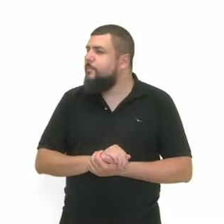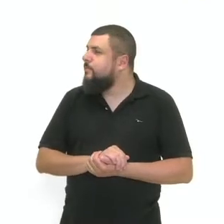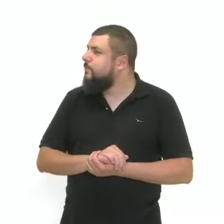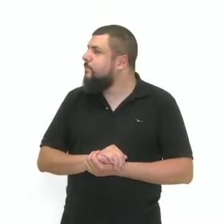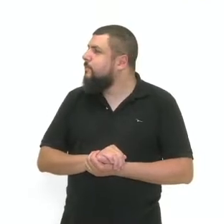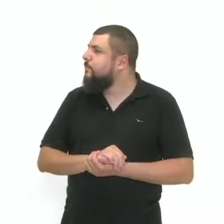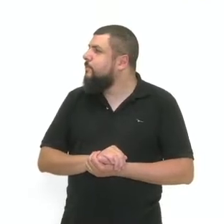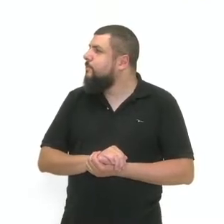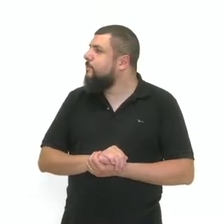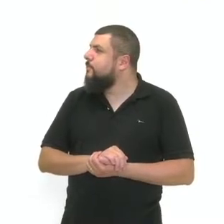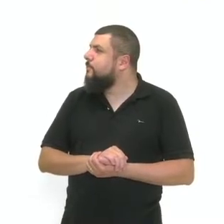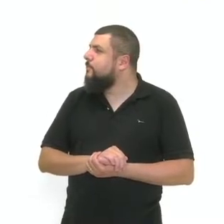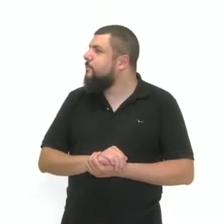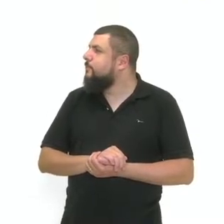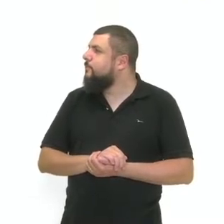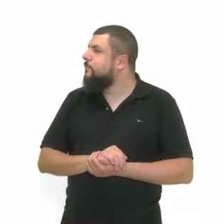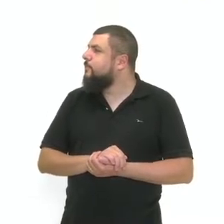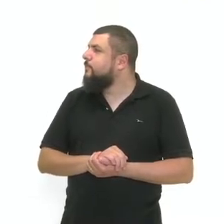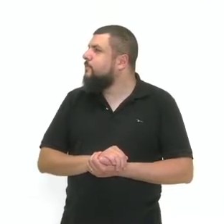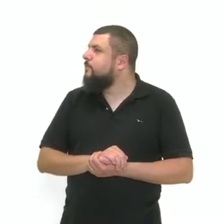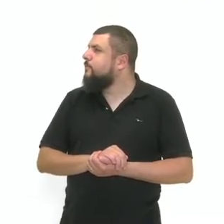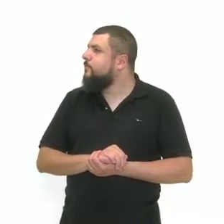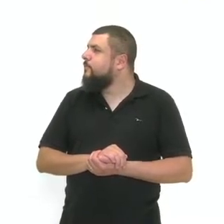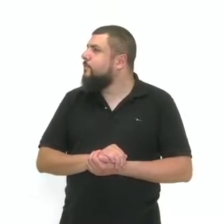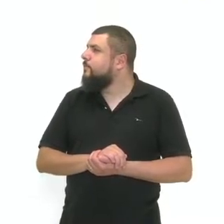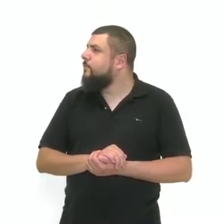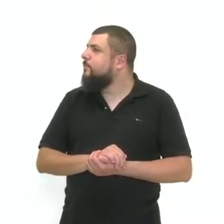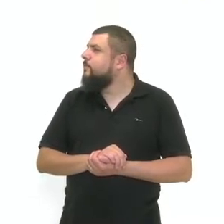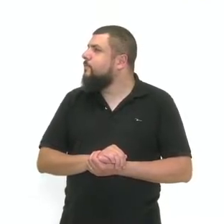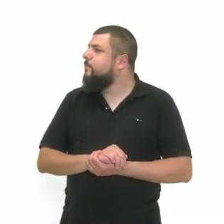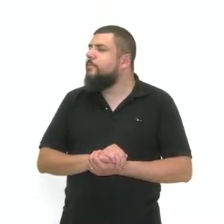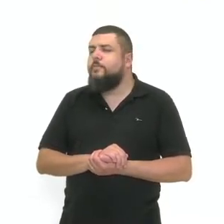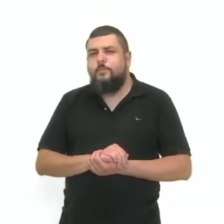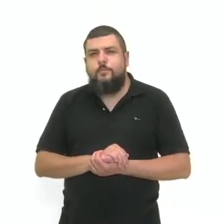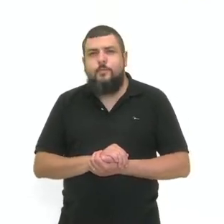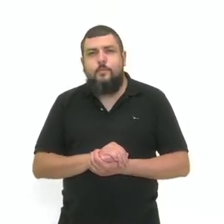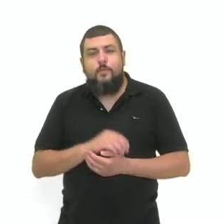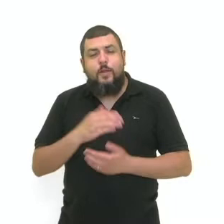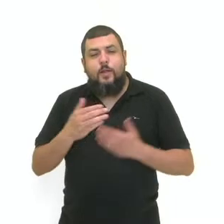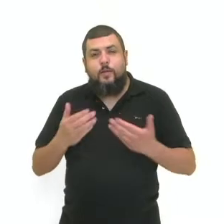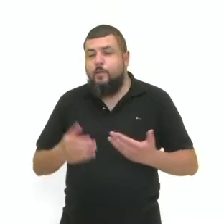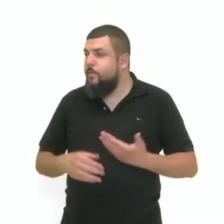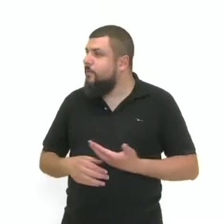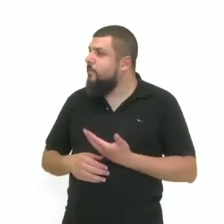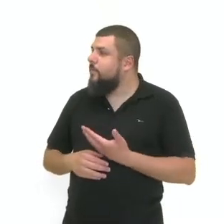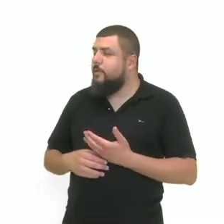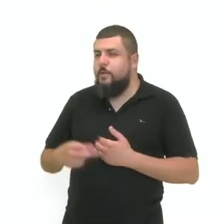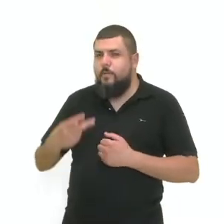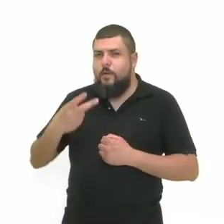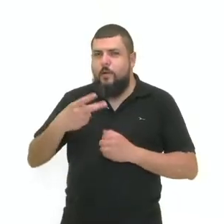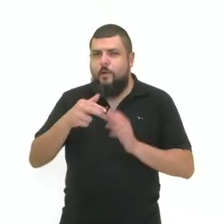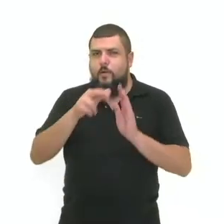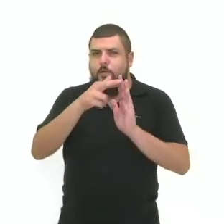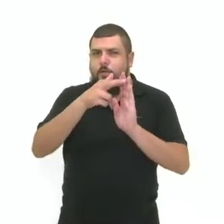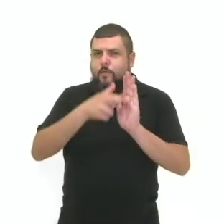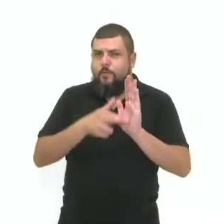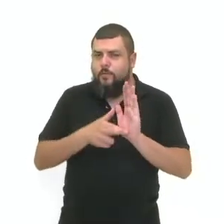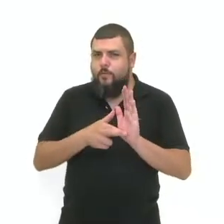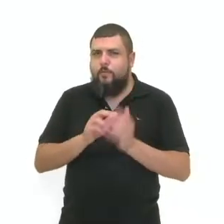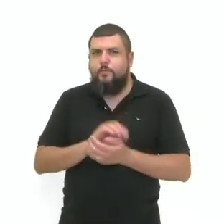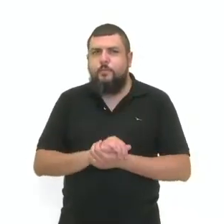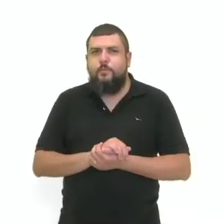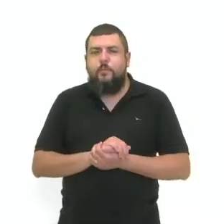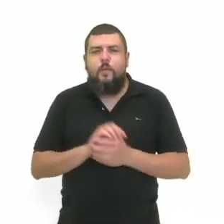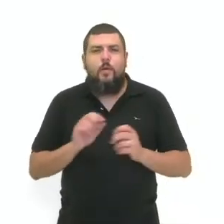e 6, ok? Então, aqui nós fizemos a demonstração da segunda propriedade. Então, para que a gente realmente